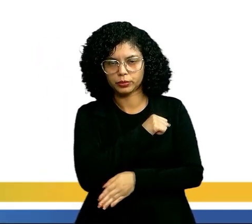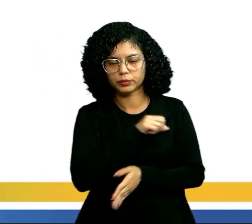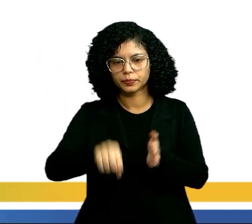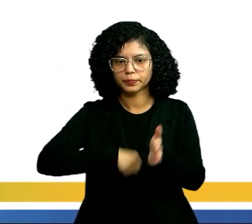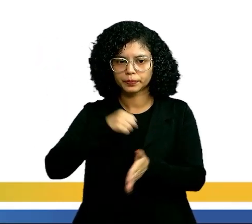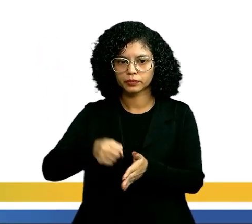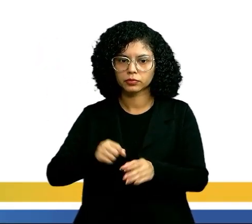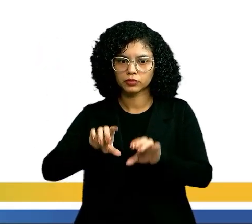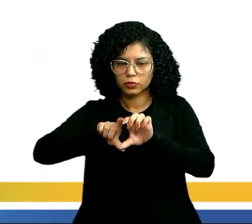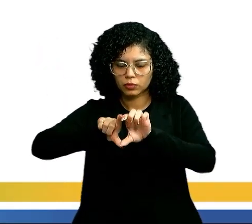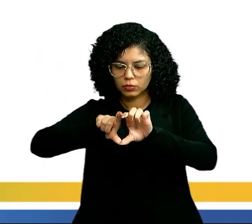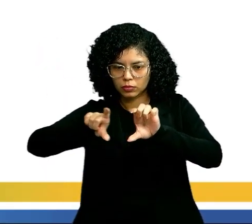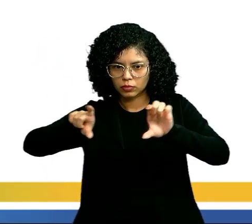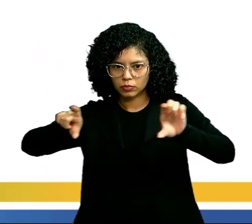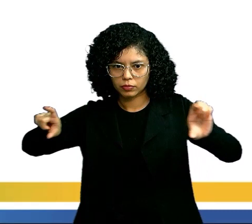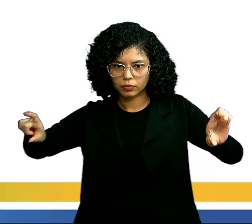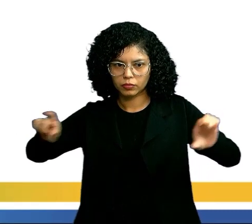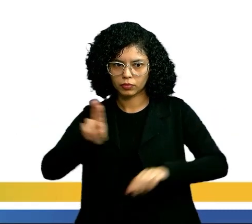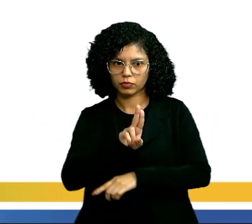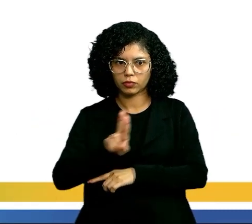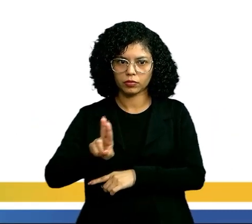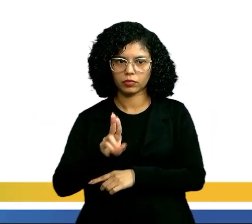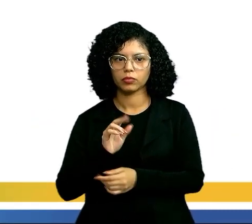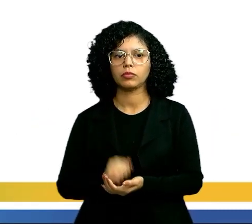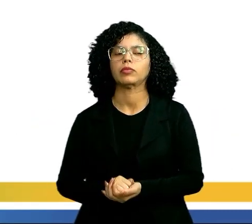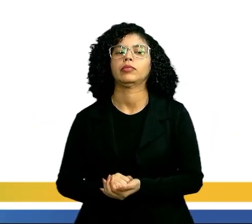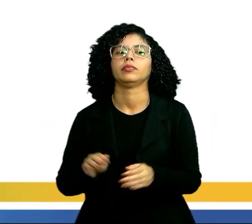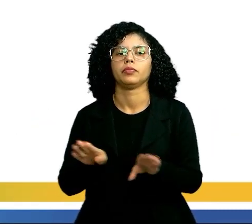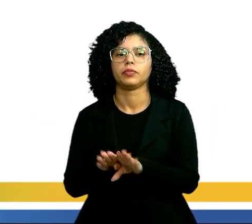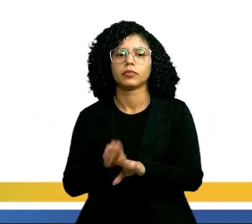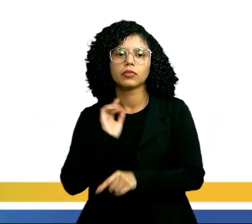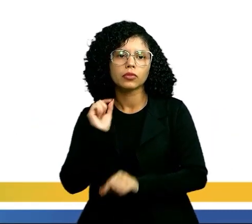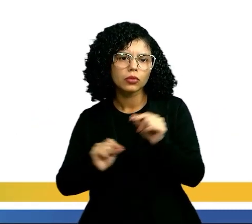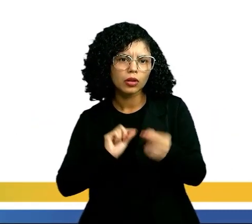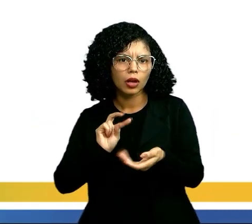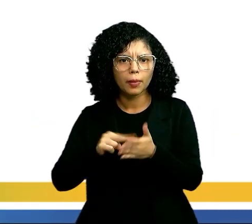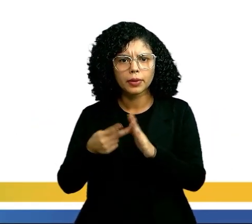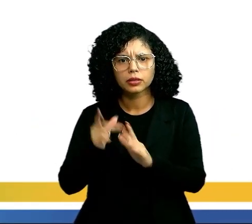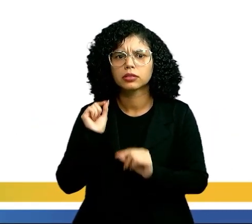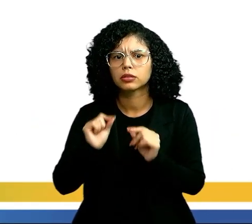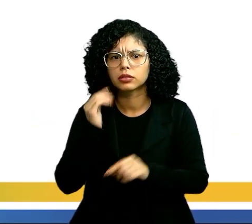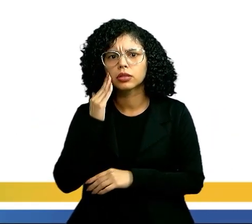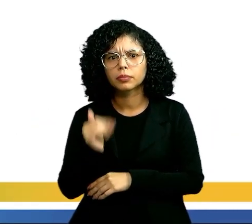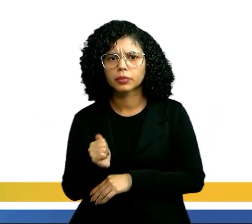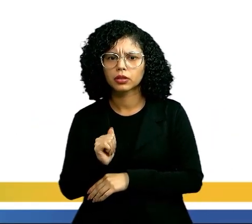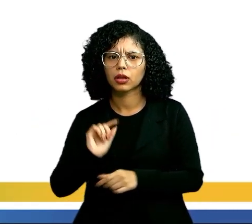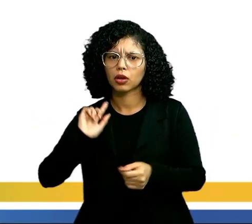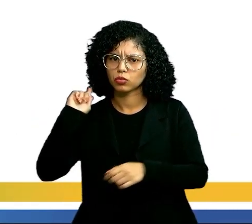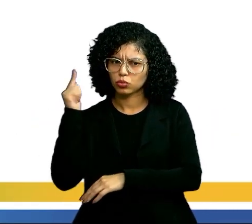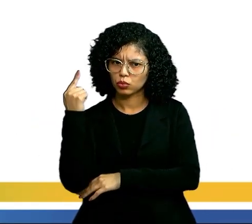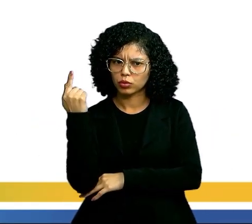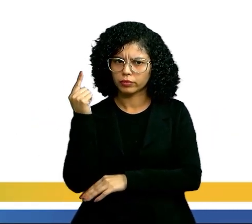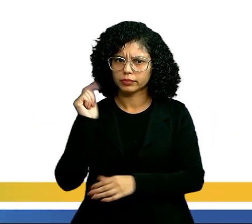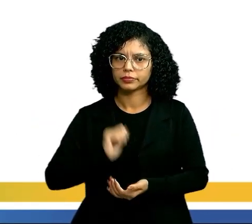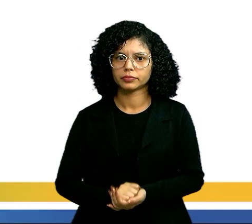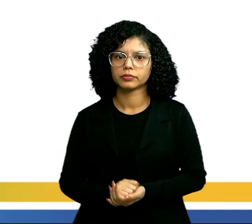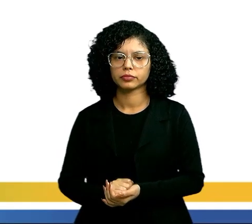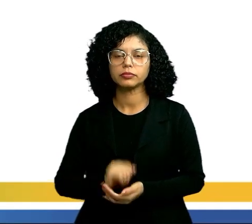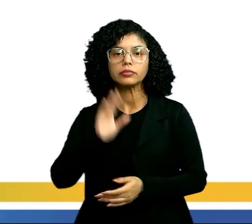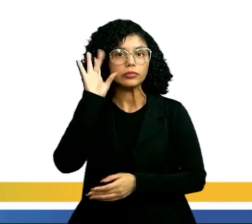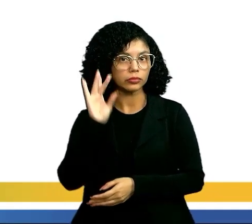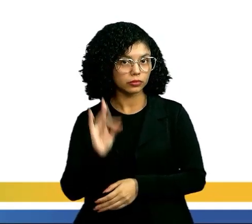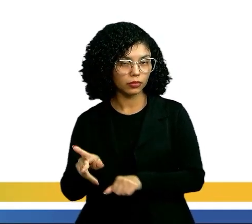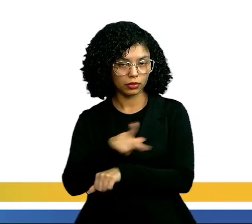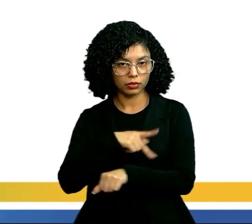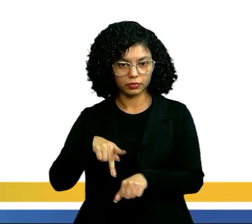transportes tubulares, também chamados de dutoviários. O que é que a gente precisa saber geograficamente em relação a isso? Cada